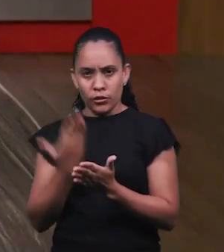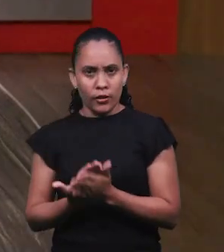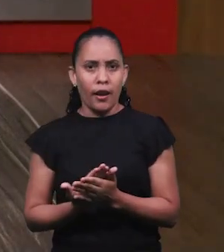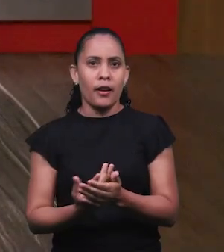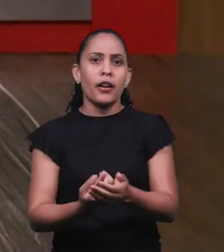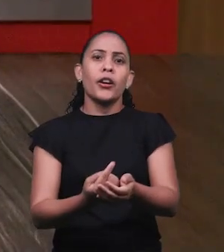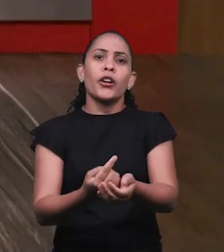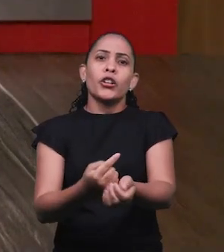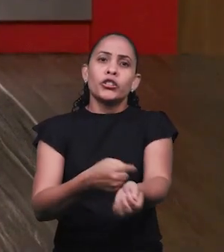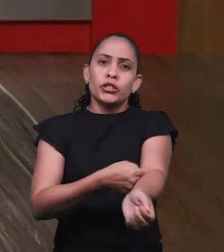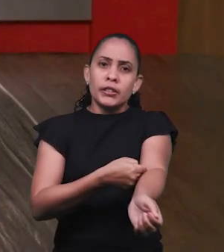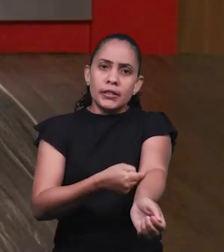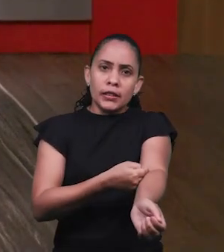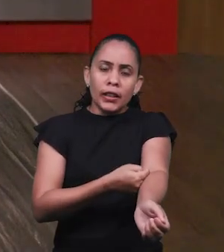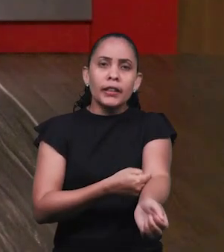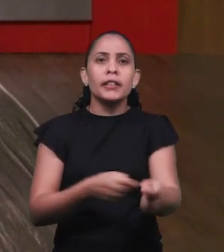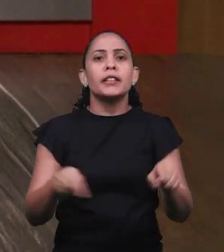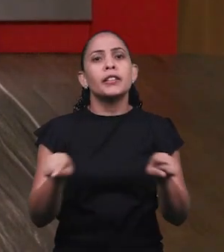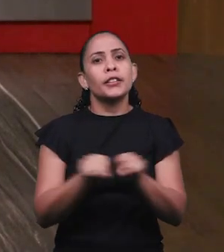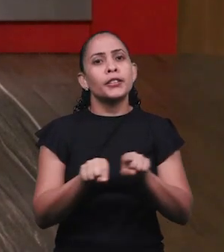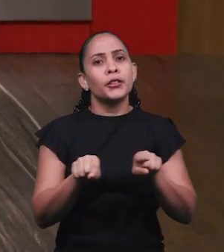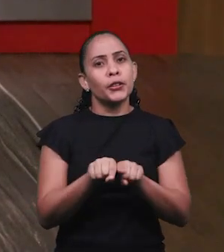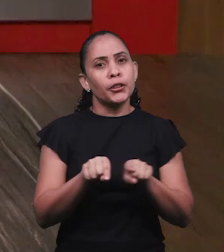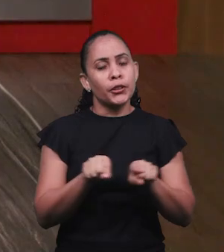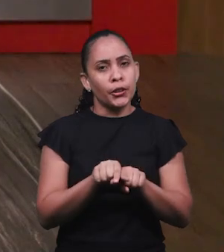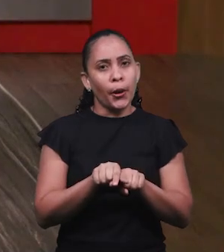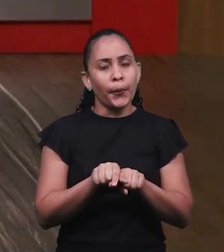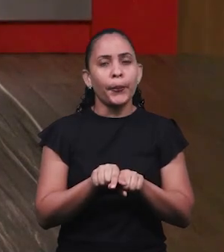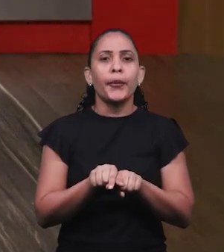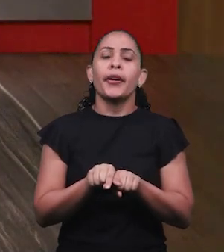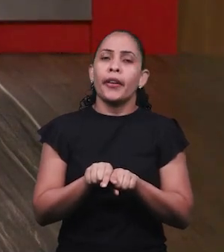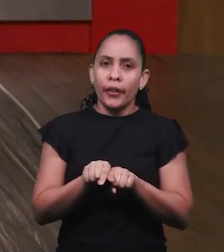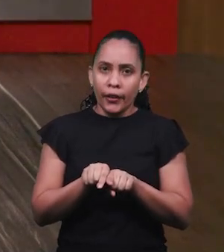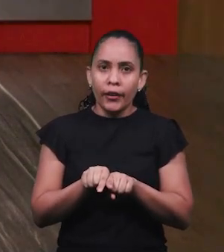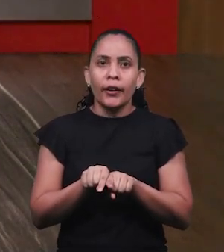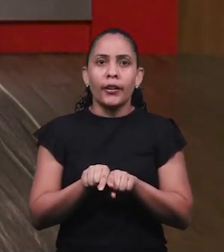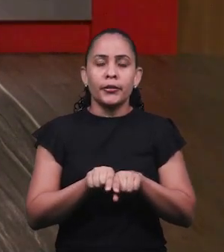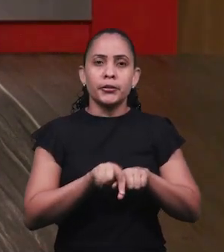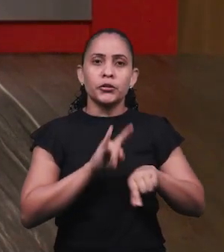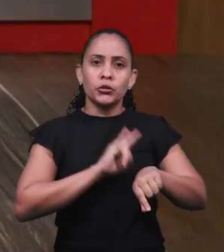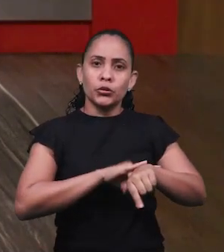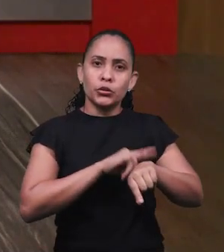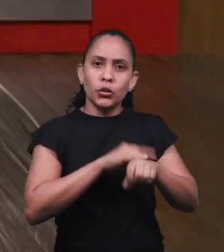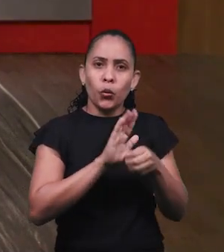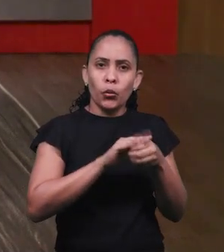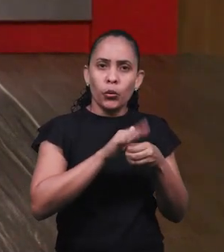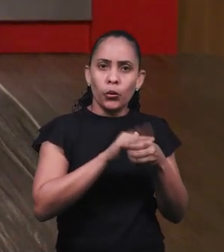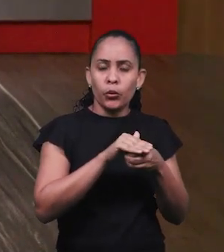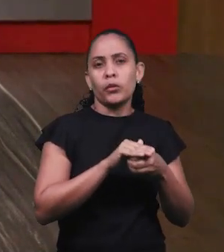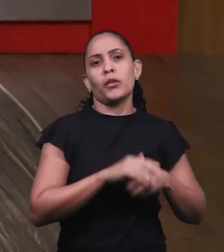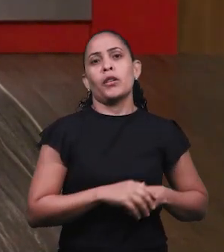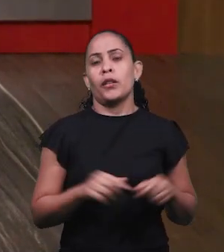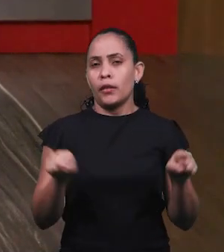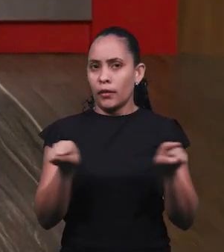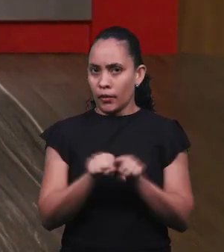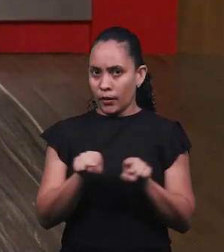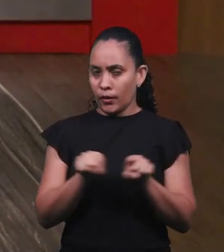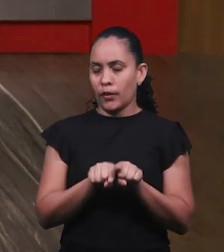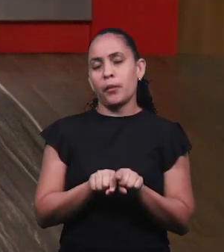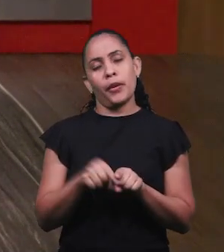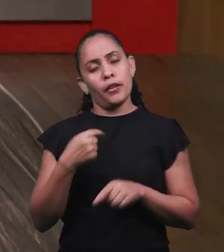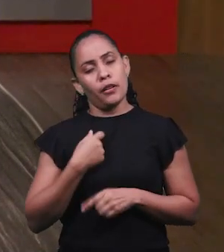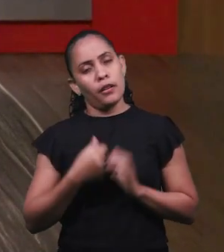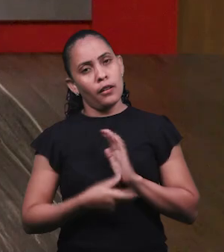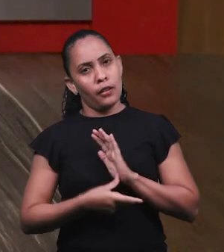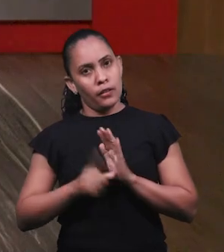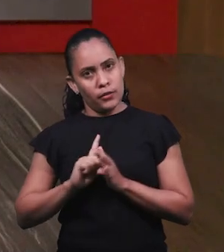sangue e de urina, que faz então a avaliação precoce dessa alteração renal antes que o